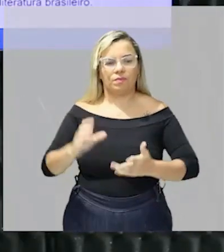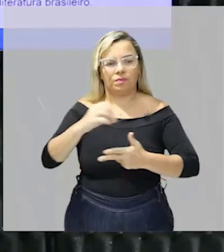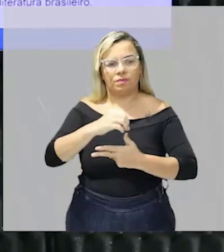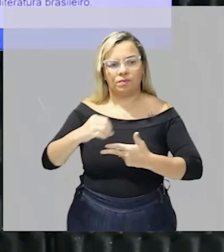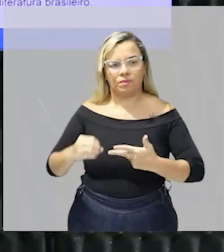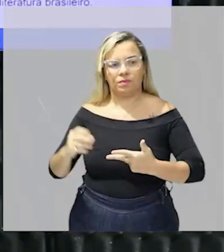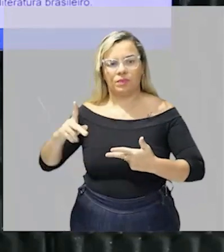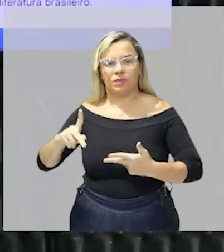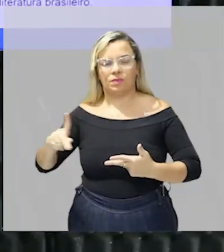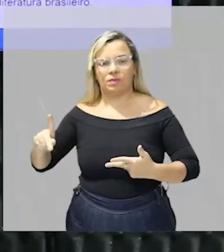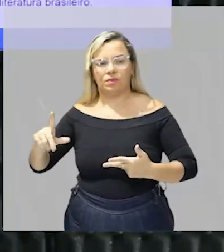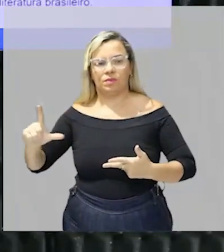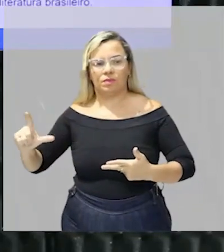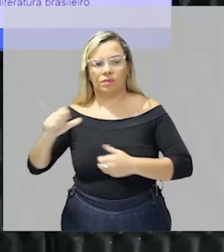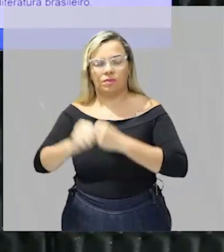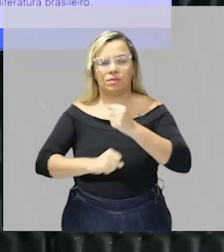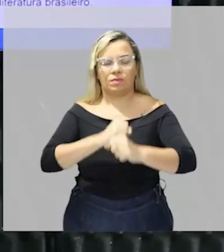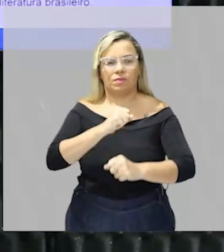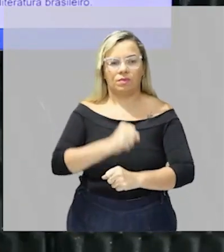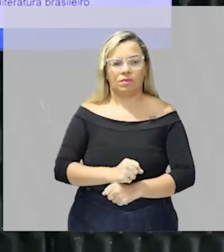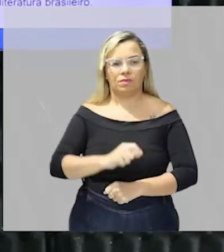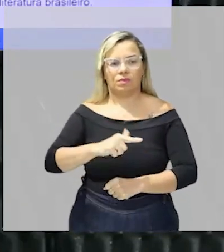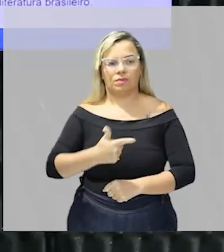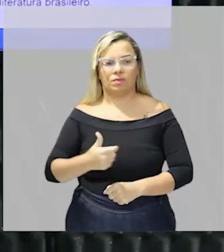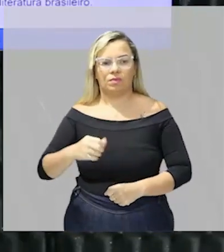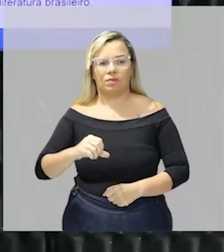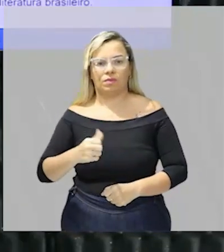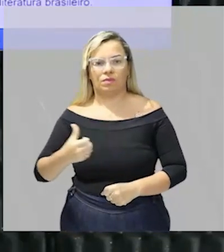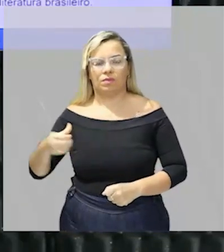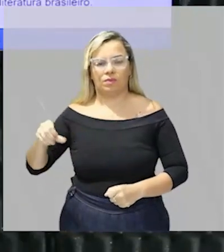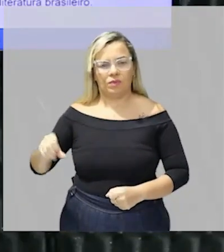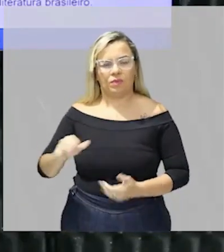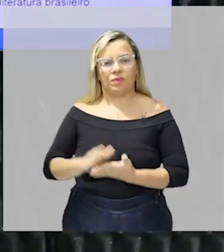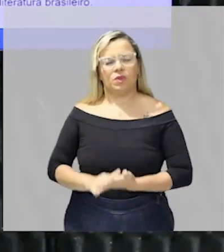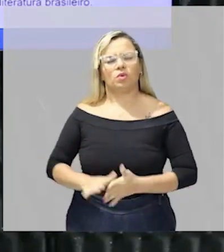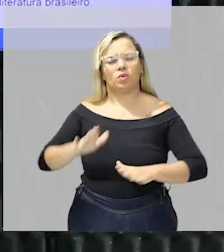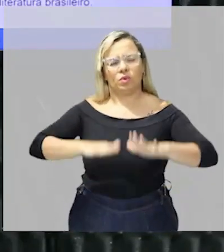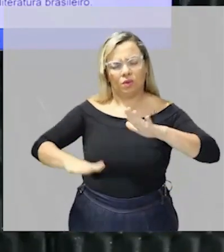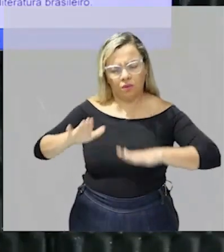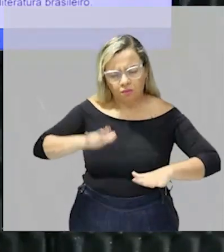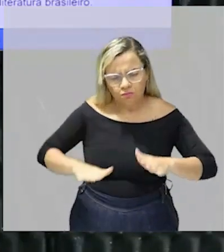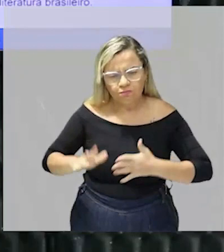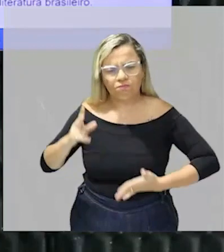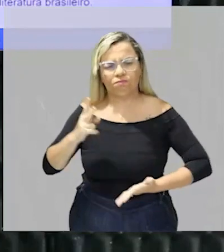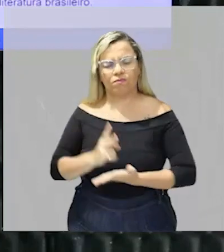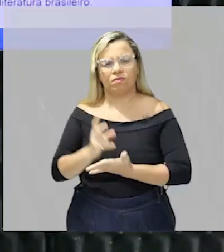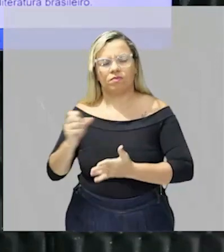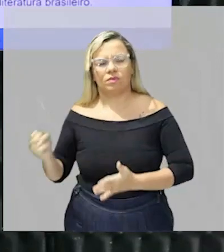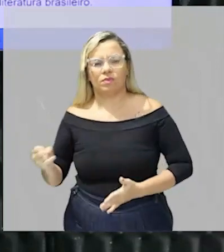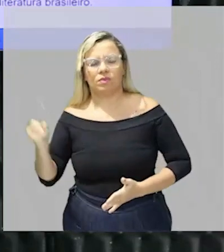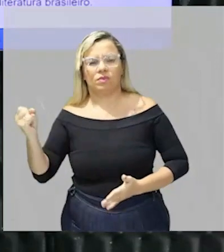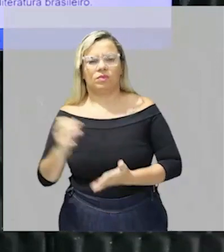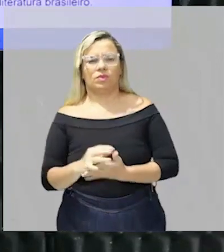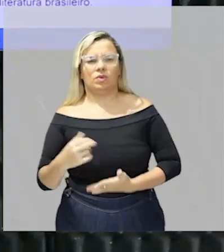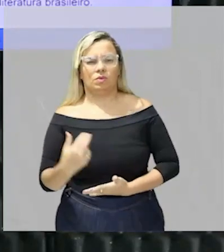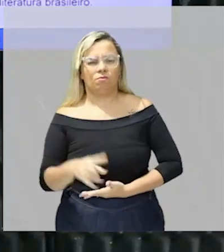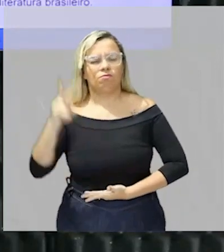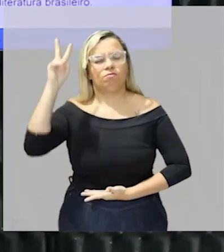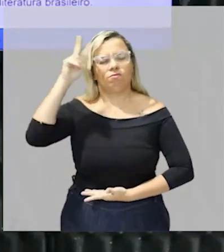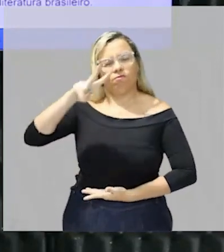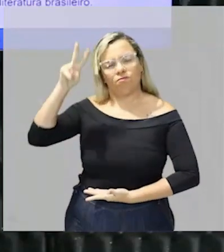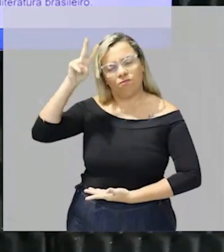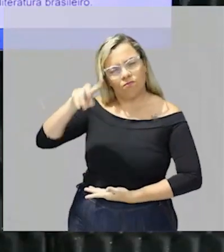PPL 2019, e muito cuidado, é sempre importante, e nós sempre estamos lembrando